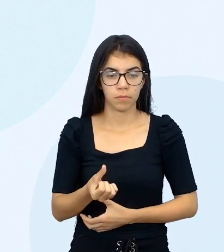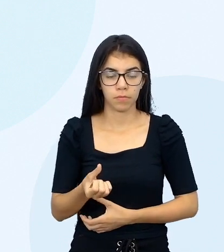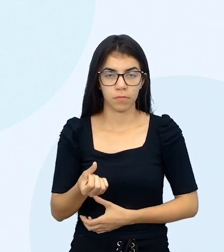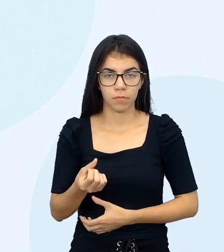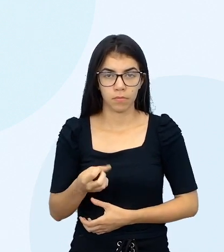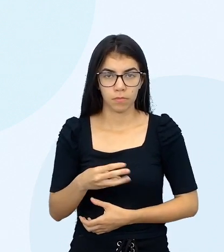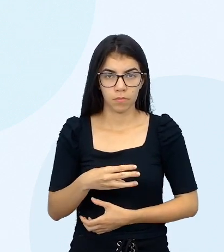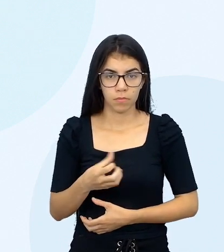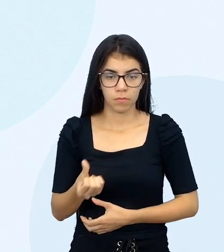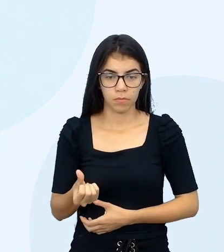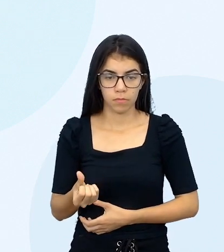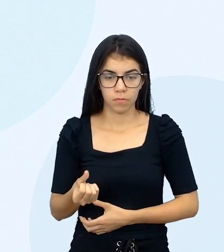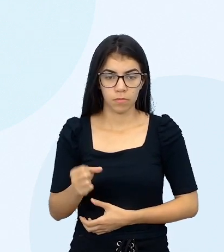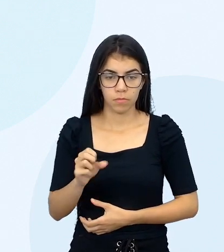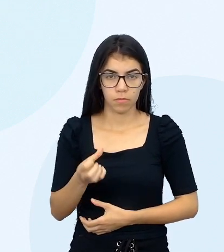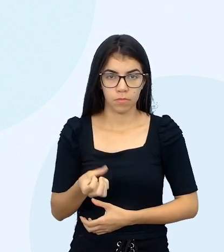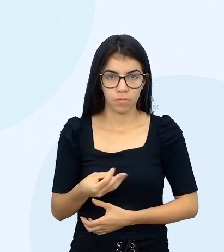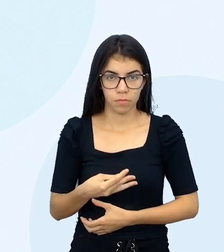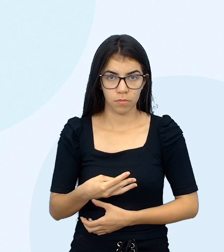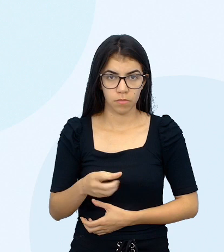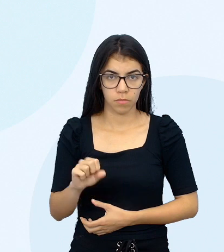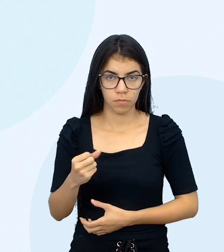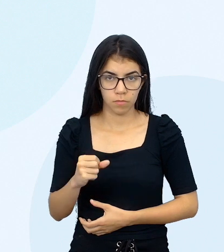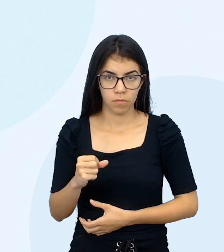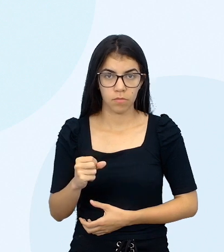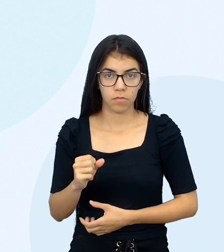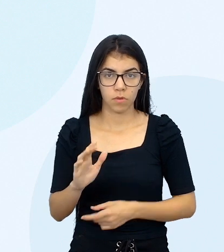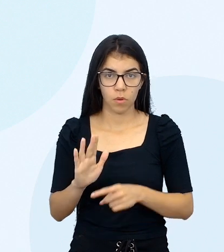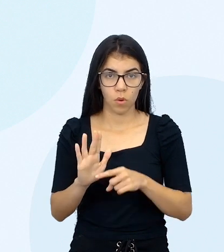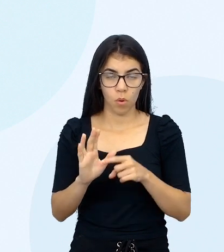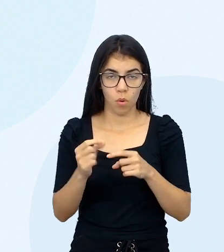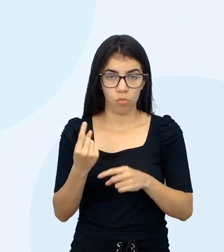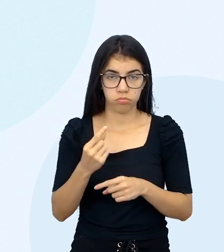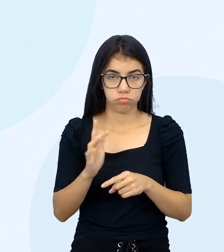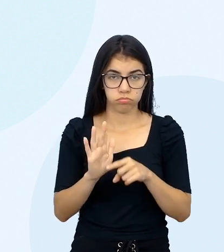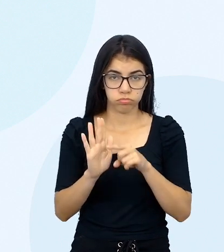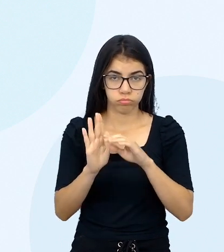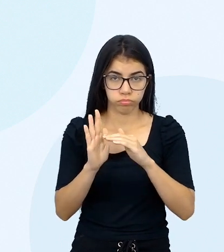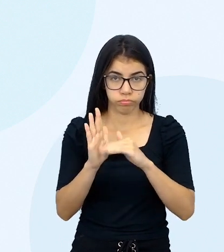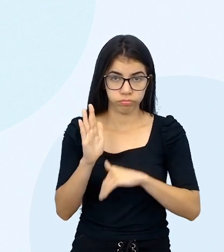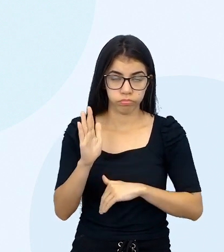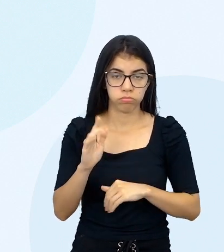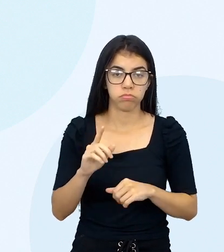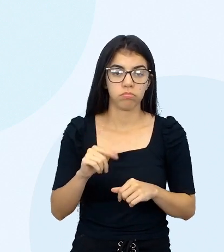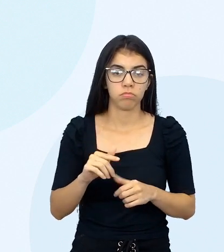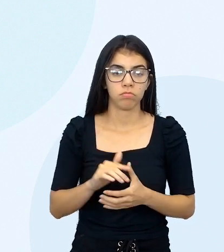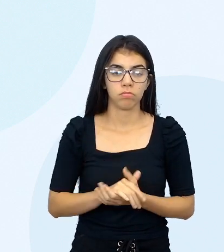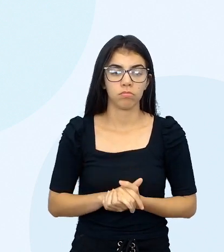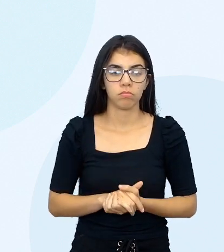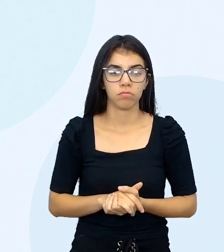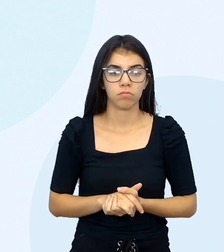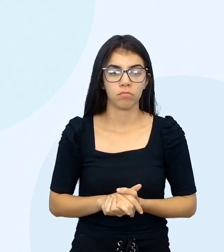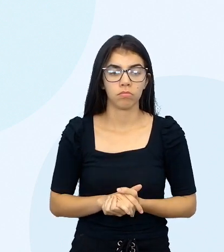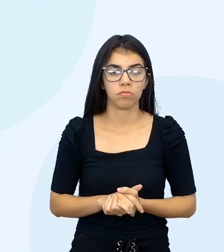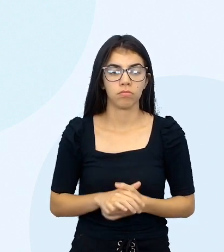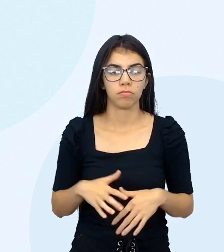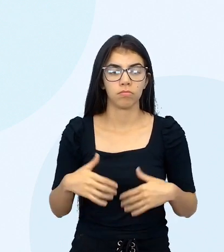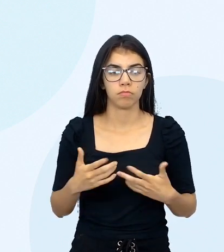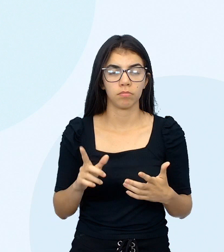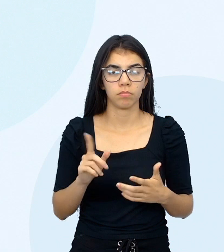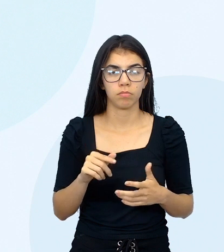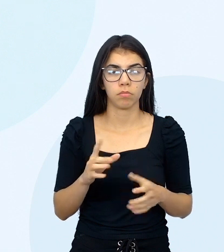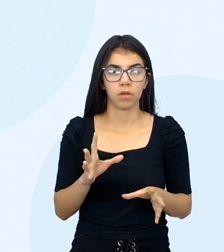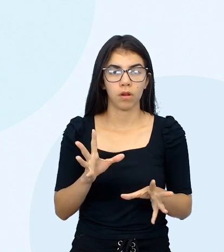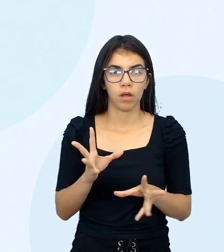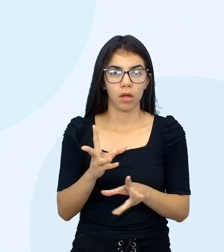Portanto, temos aí 74. Porque tem um a menos, Tem né? um a Você viu menos. que 37 para 36 diminui 1, 38 conservou. Então, os Muito bem. cálculos são simples.